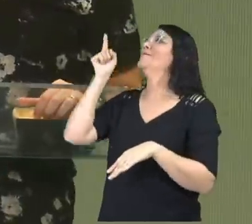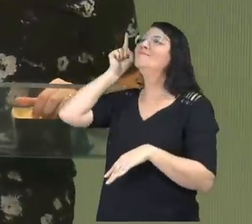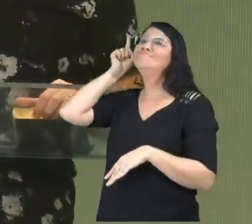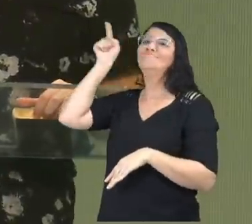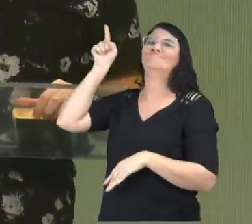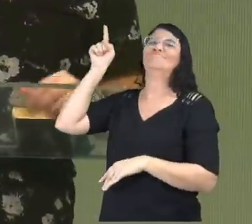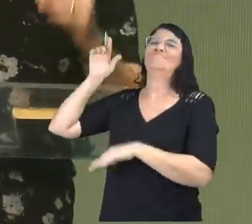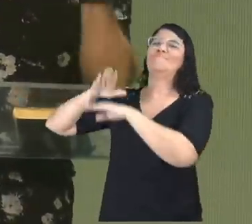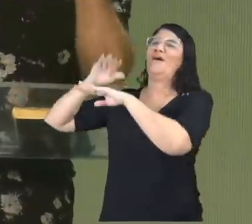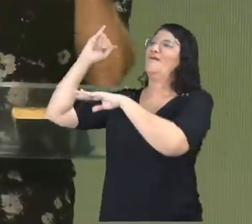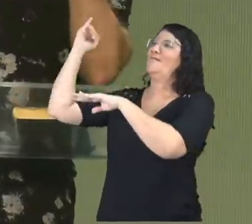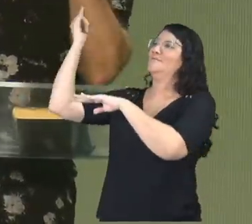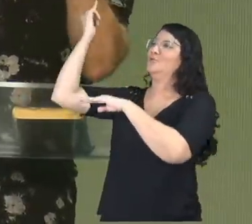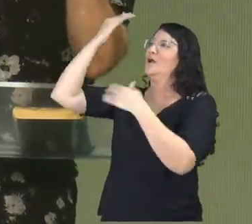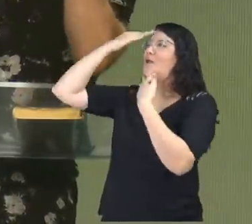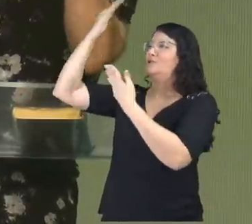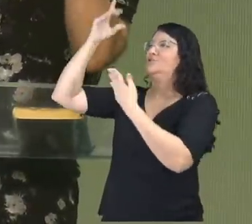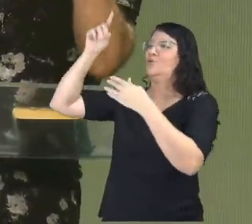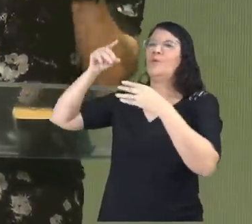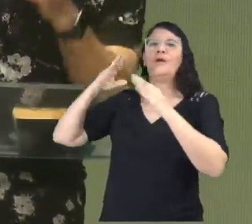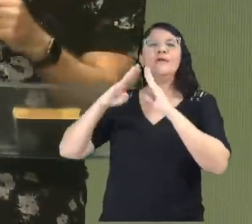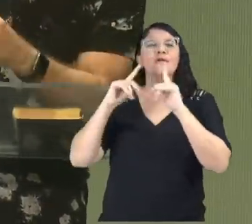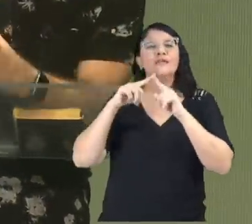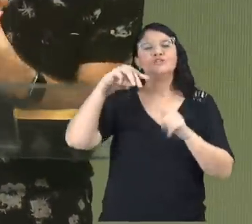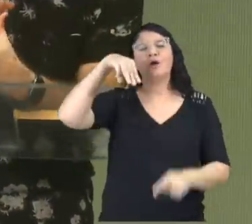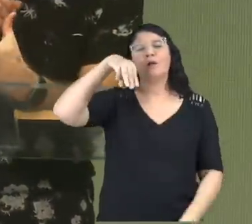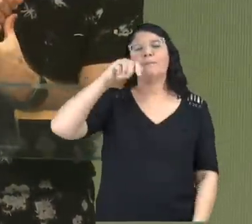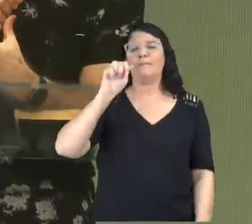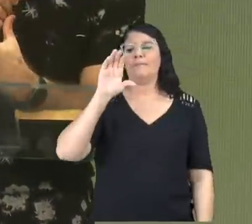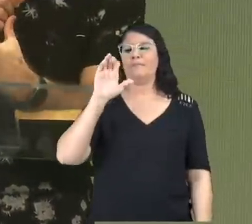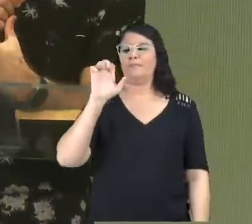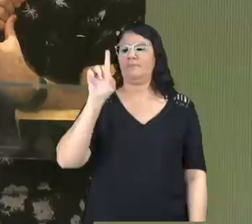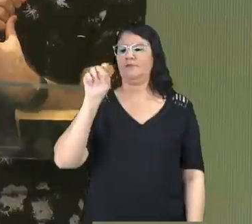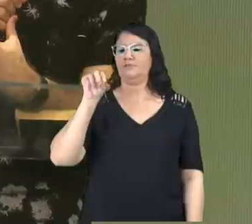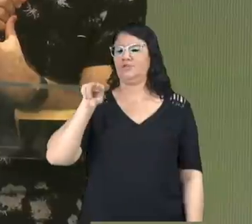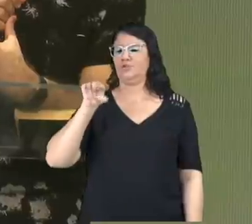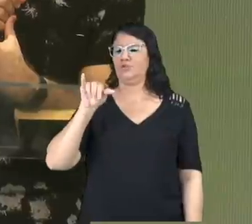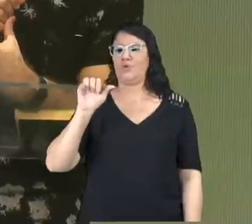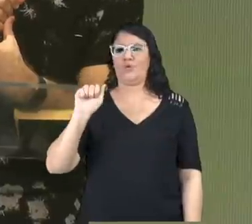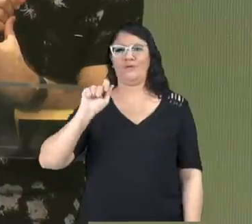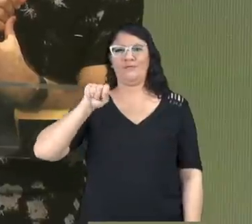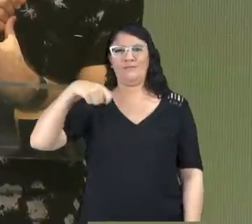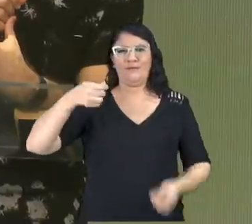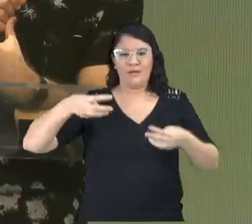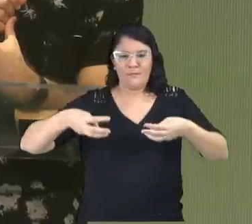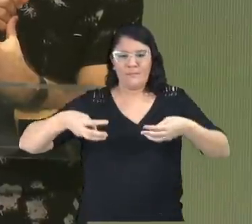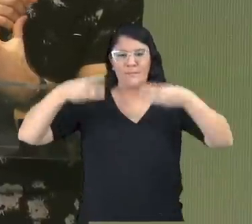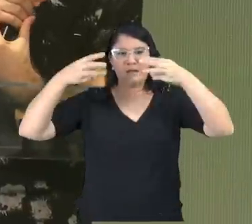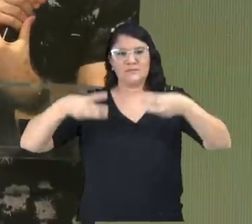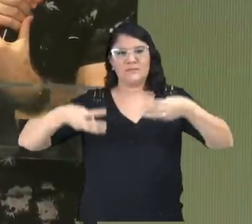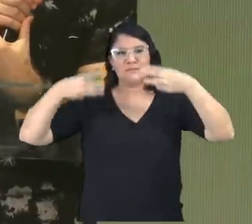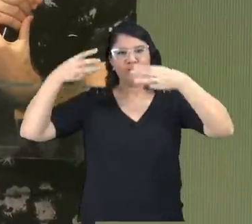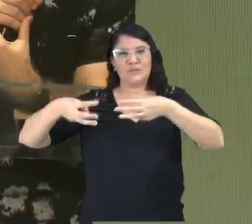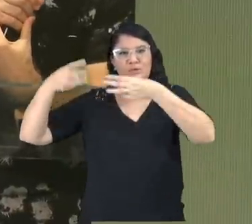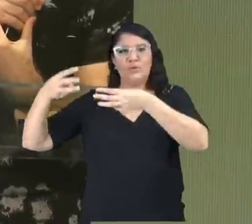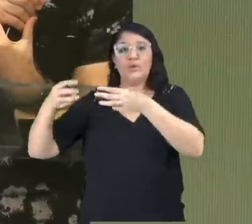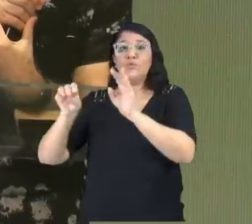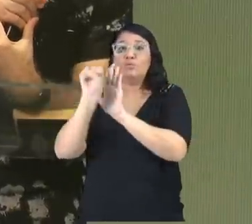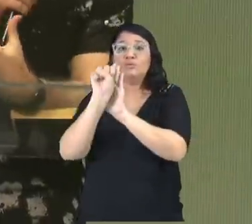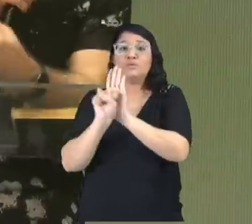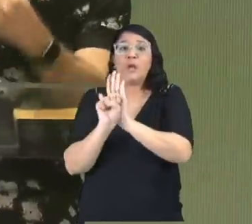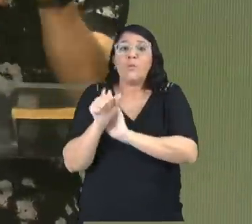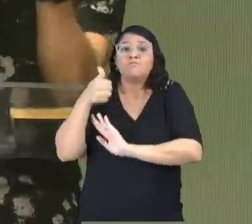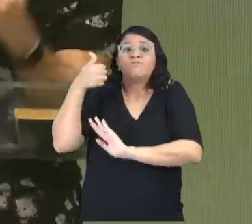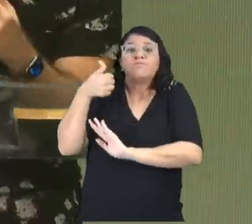igrejas da Macedônia do século I da era cristã. Século I.